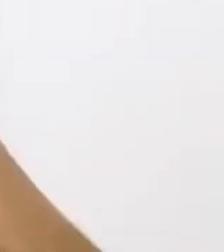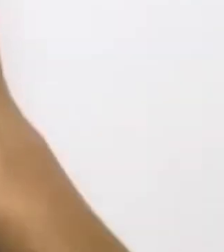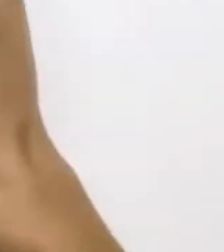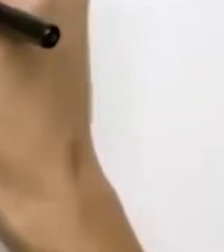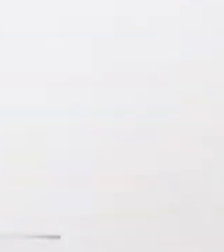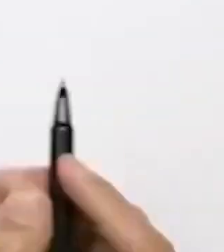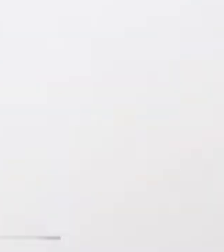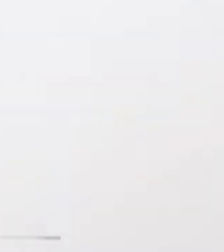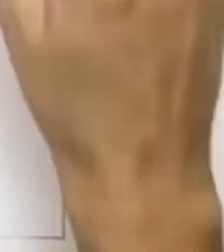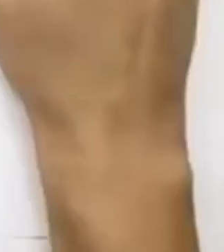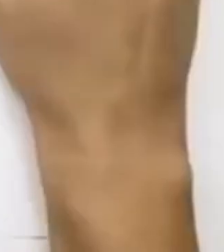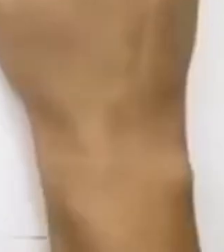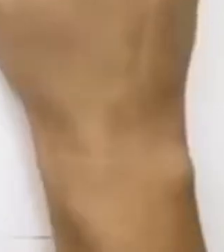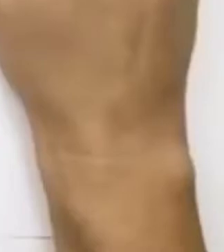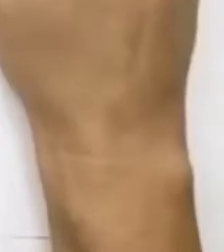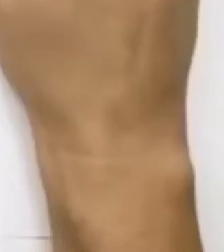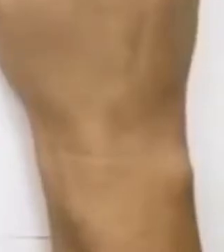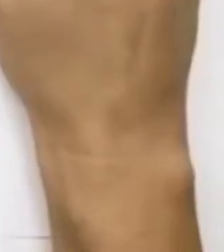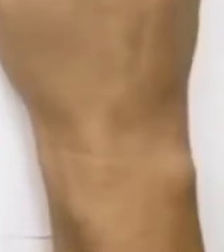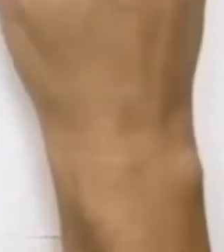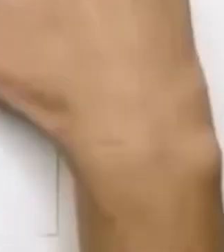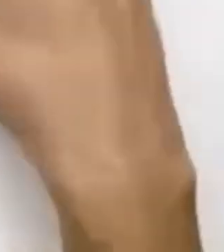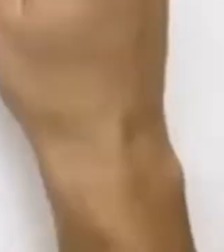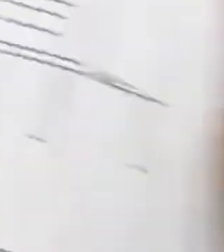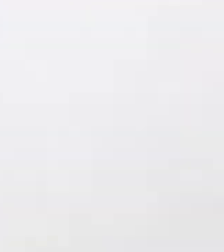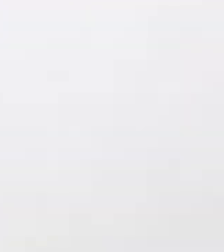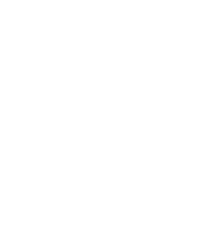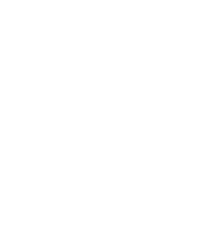informando os itens orgânicos e os fornecedores.